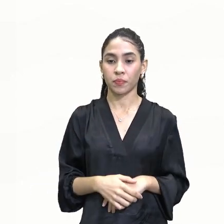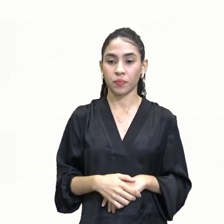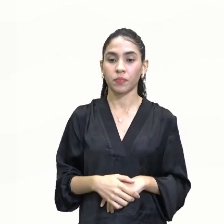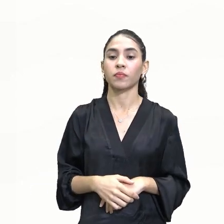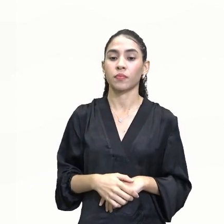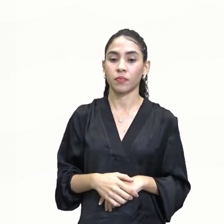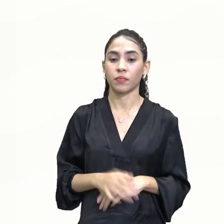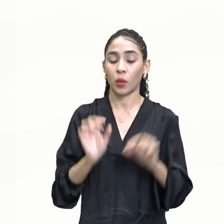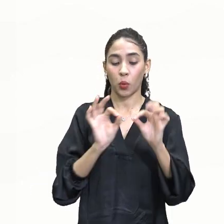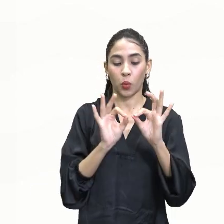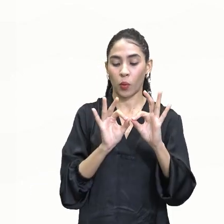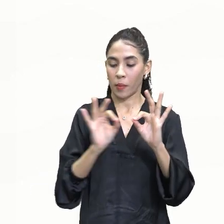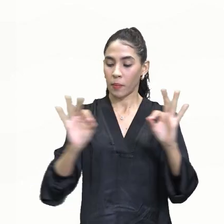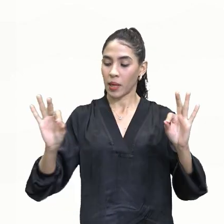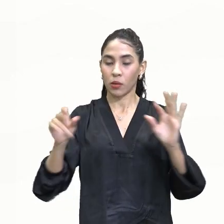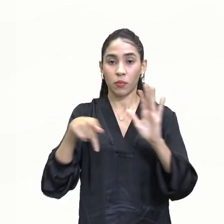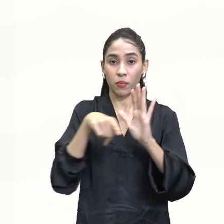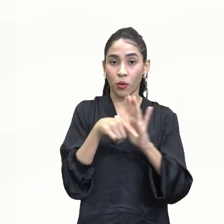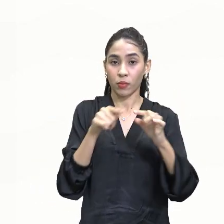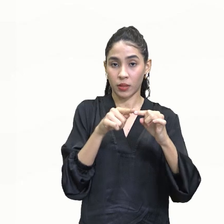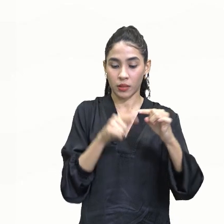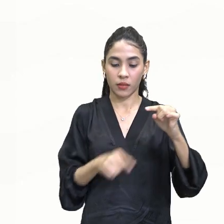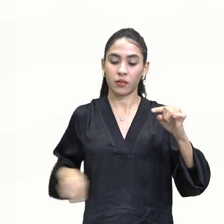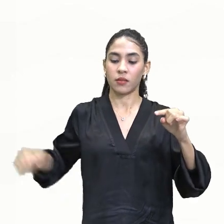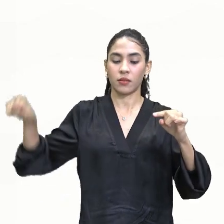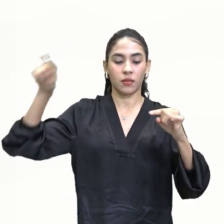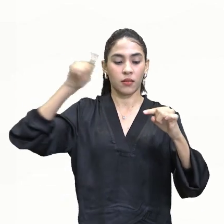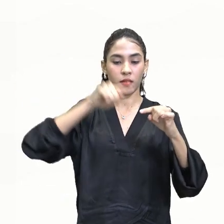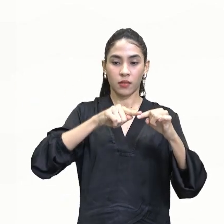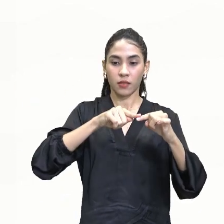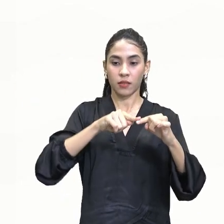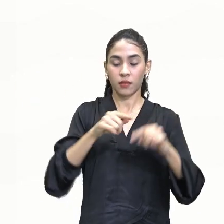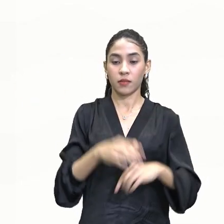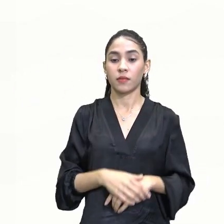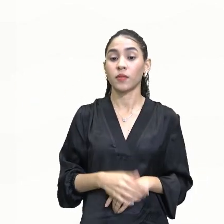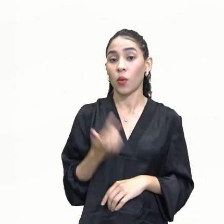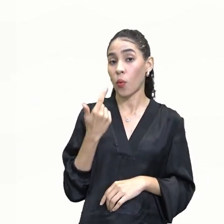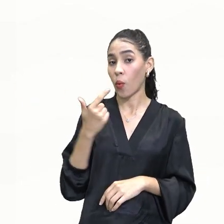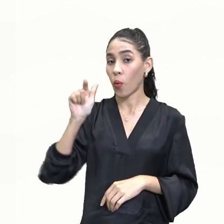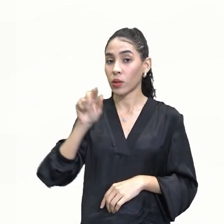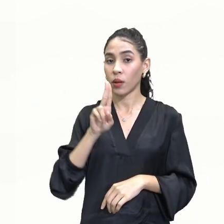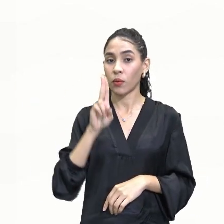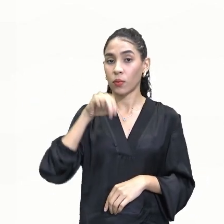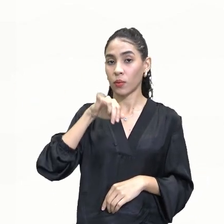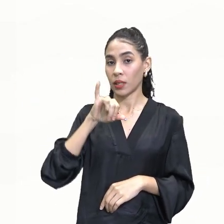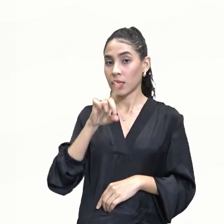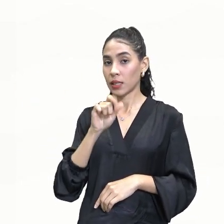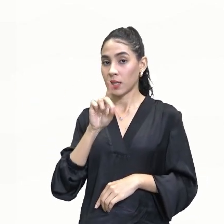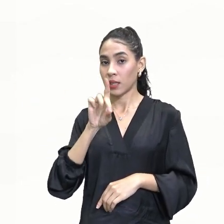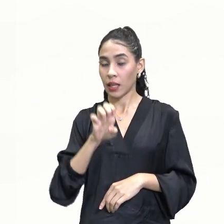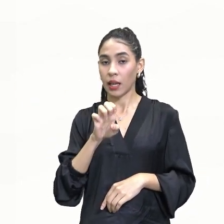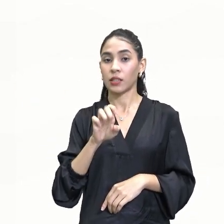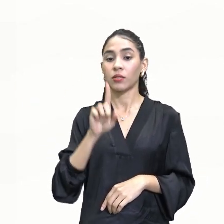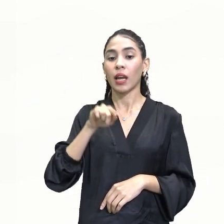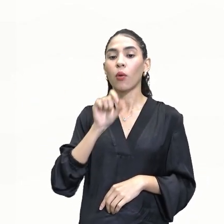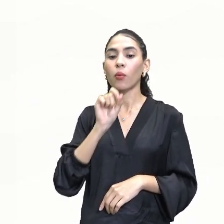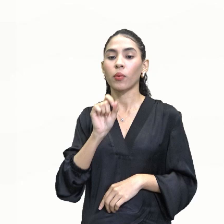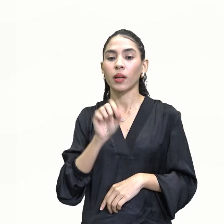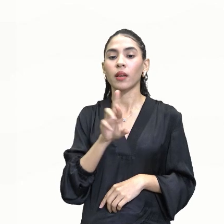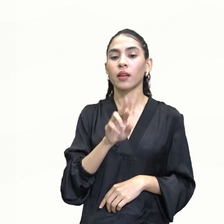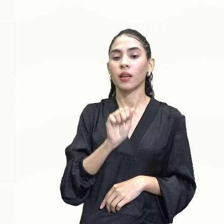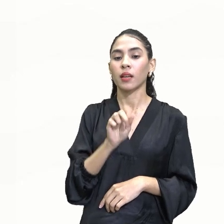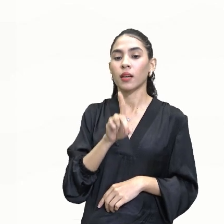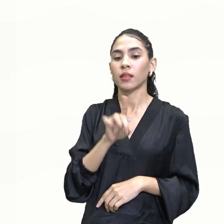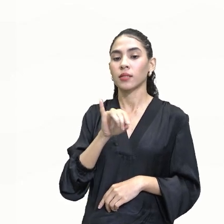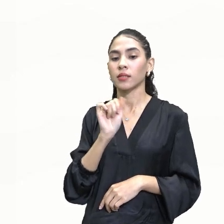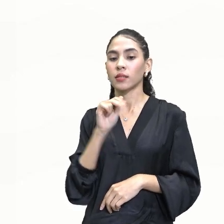do comprimento da circunferência aí do círculo. E a outra unidade de medida, quem é? É o radiano, tudo